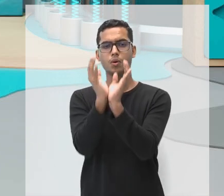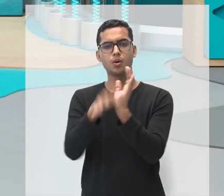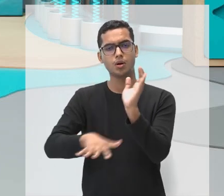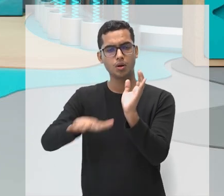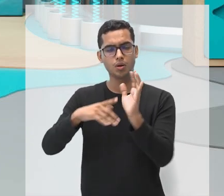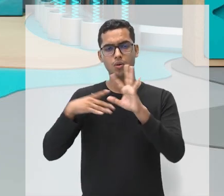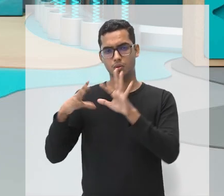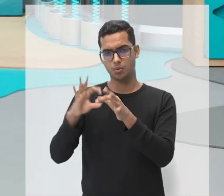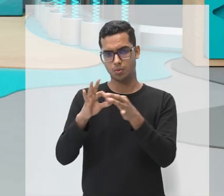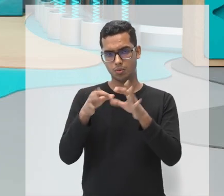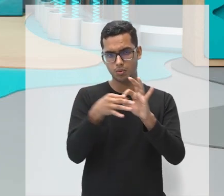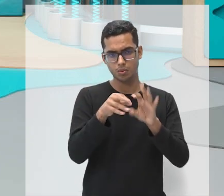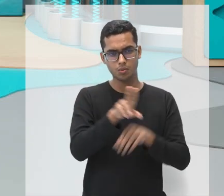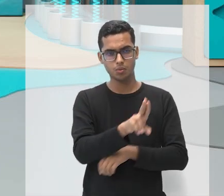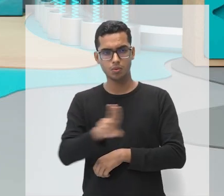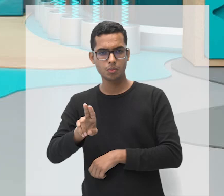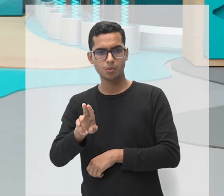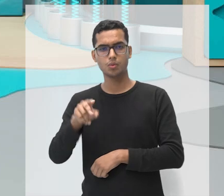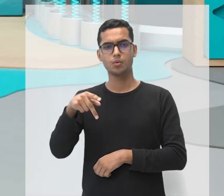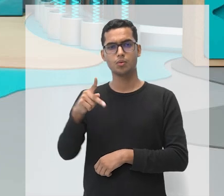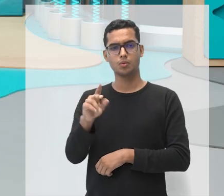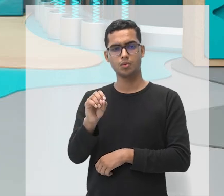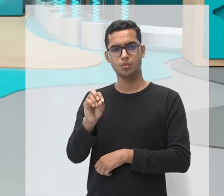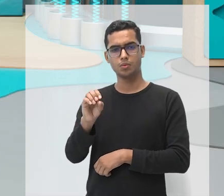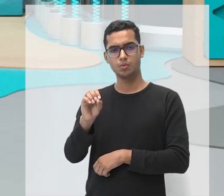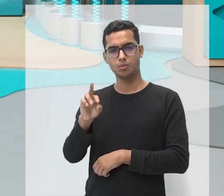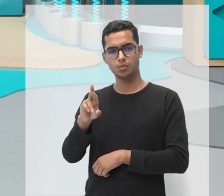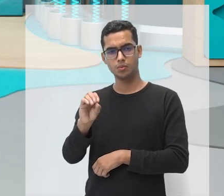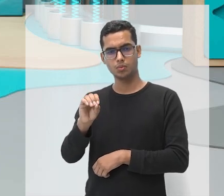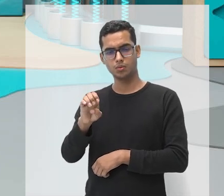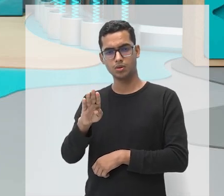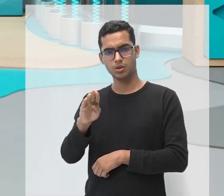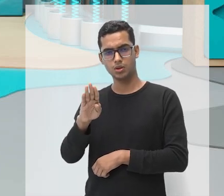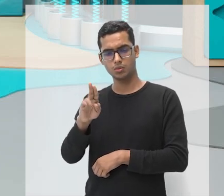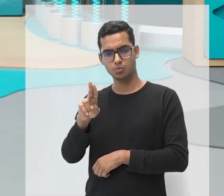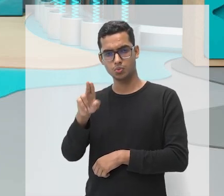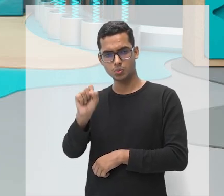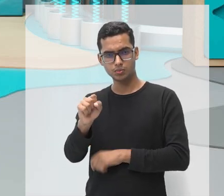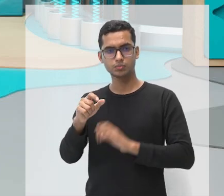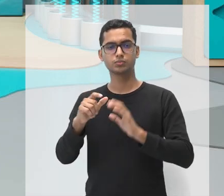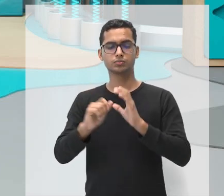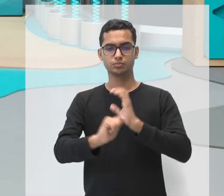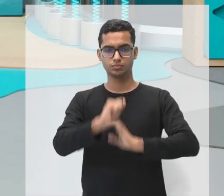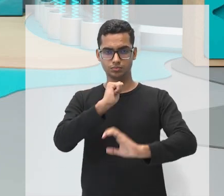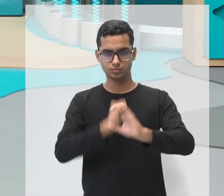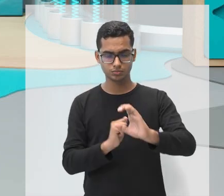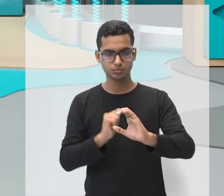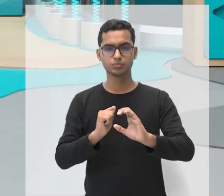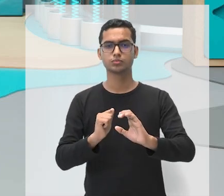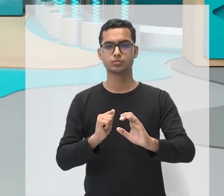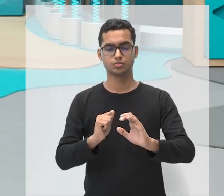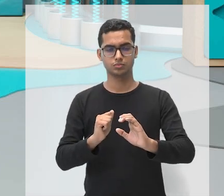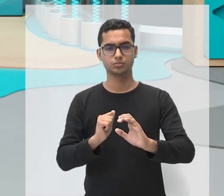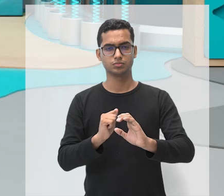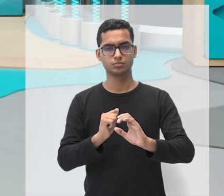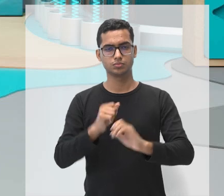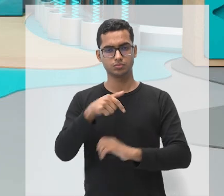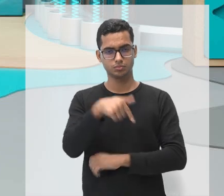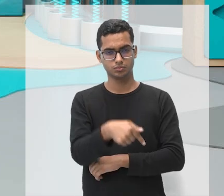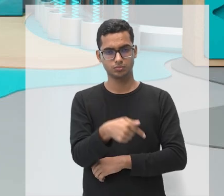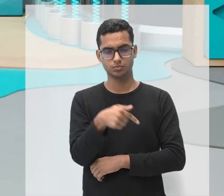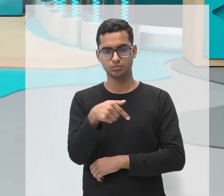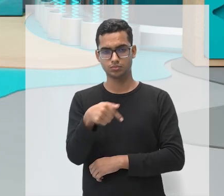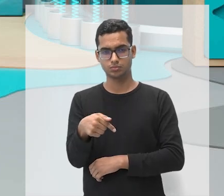em 776 a.C., lá na Grécia Antiga. Mas hoje ainda o atletismo